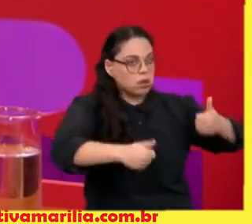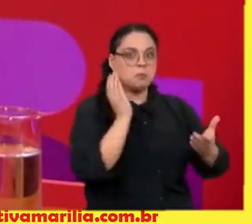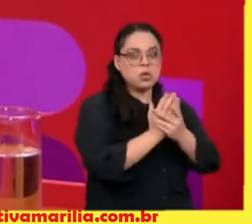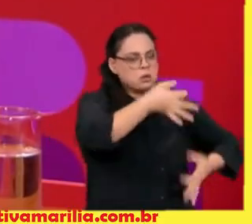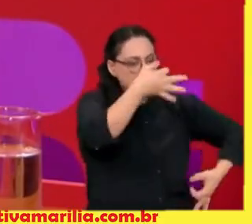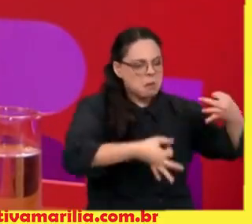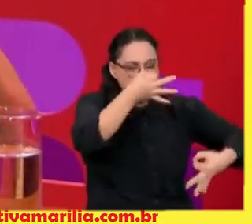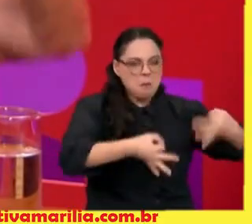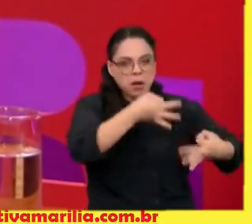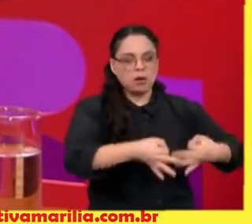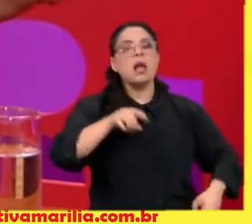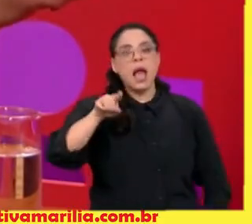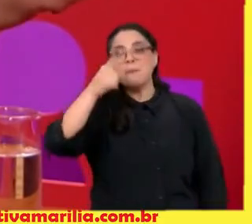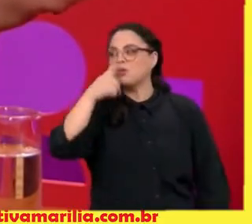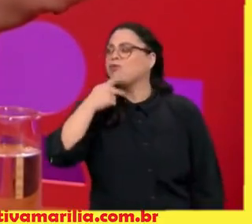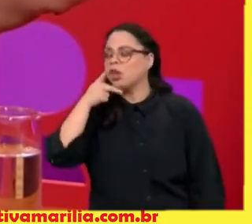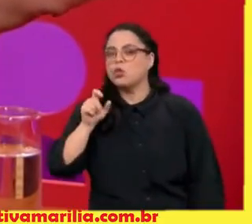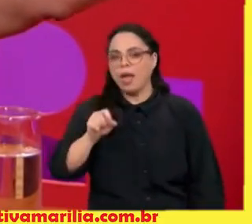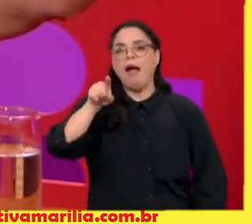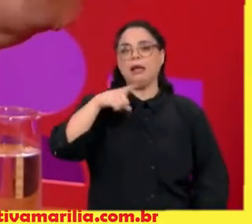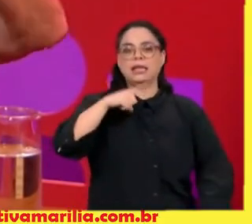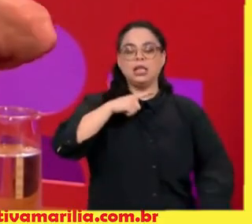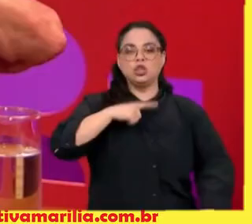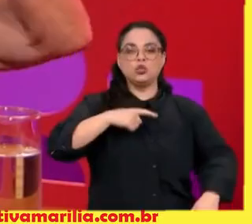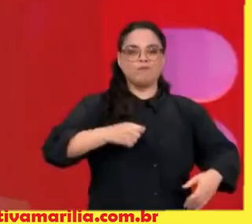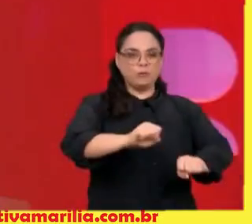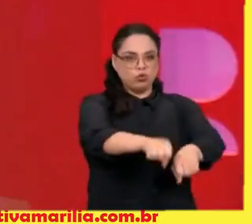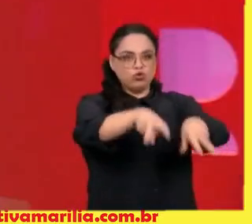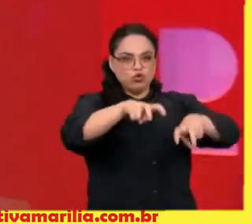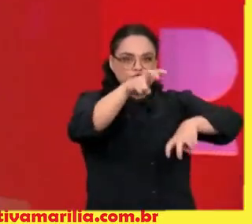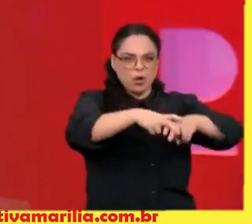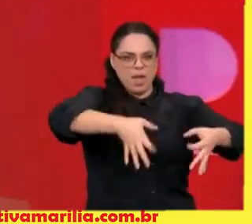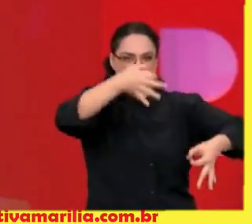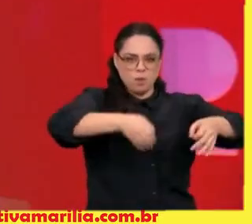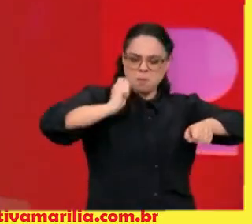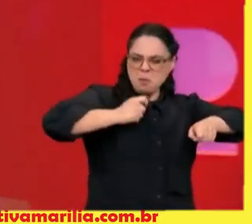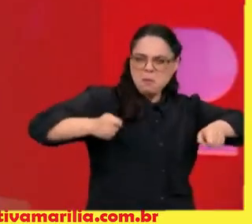ele estava sendo julgado por ter entregue alguém. Ele nem ao menos era um militar que matou,